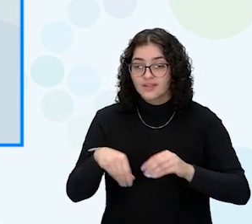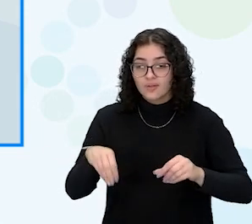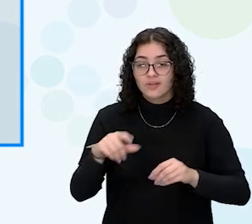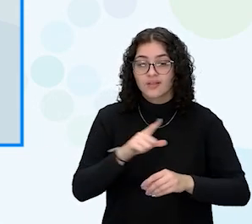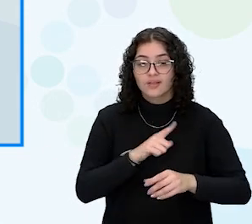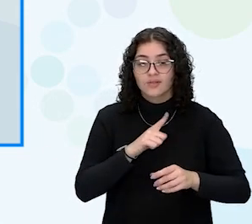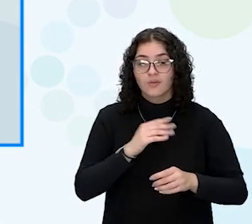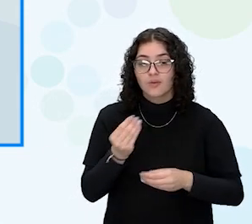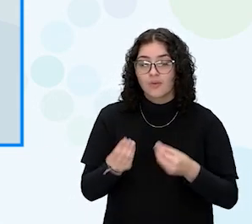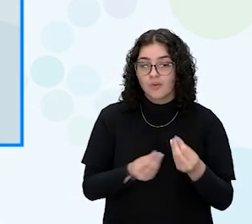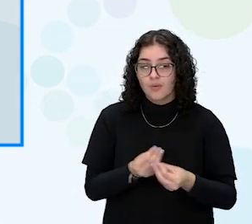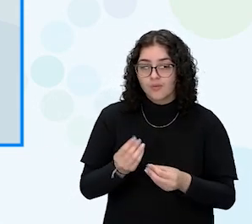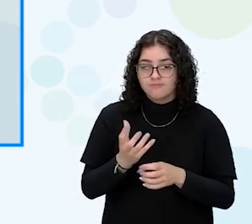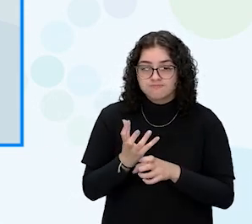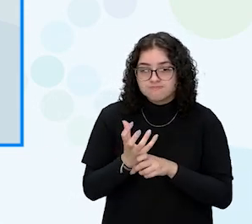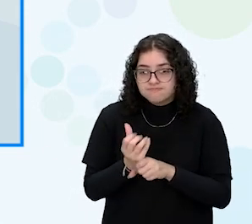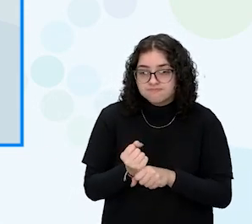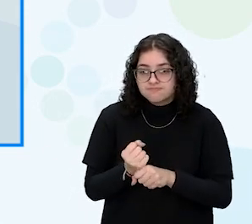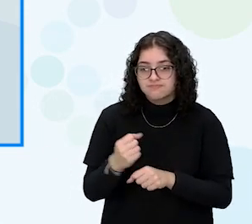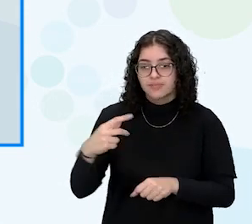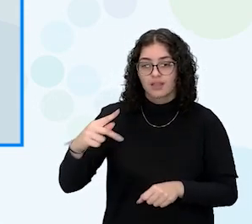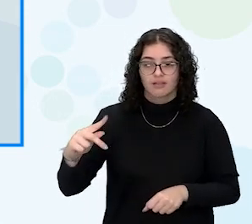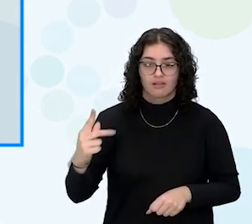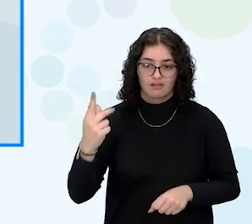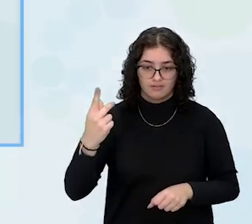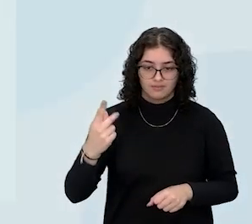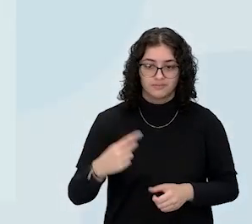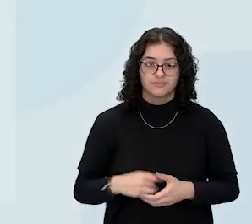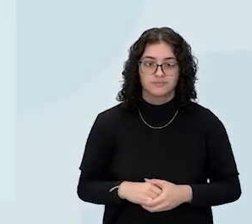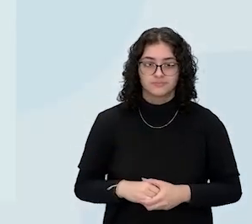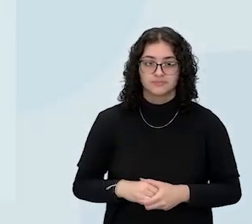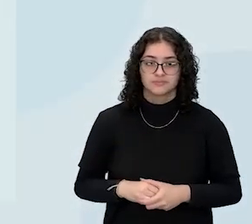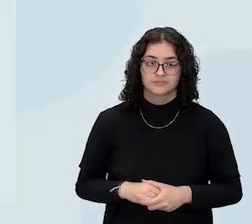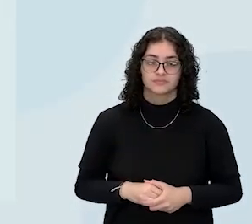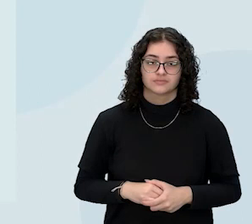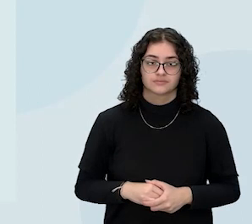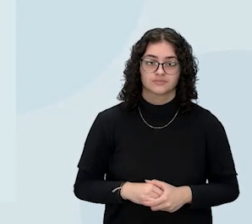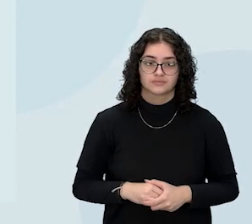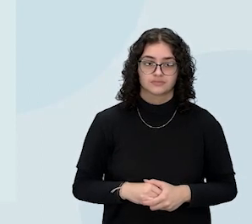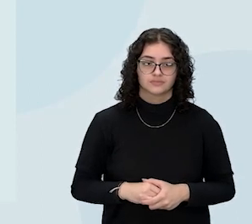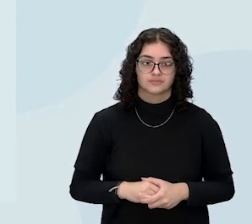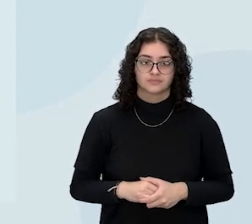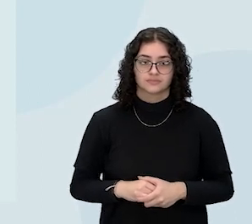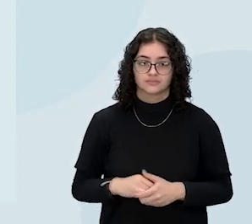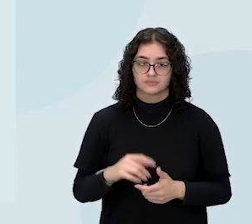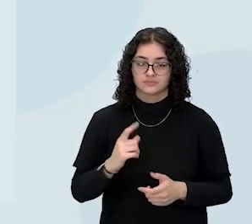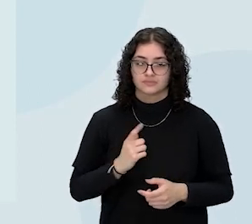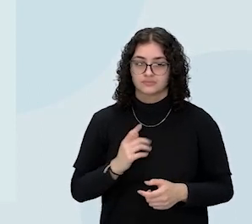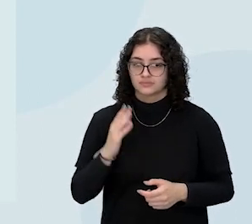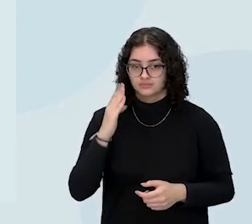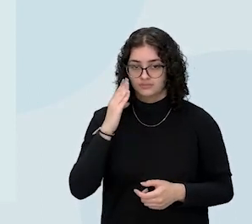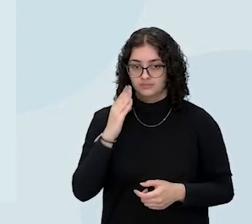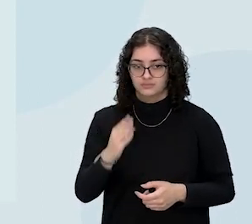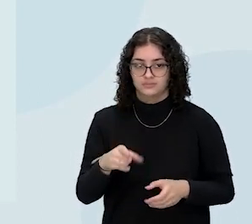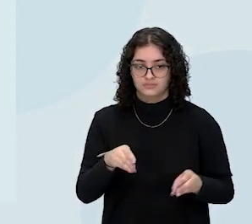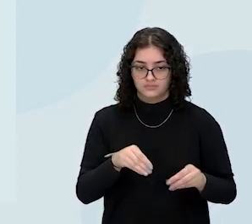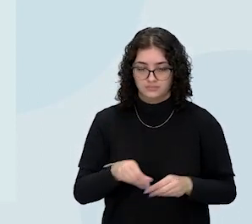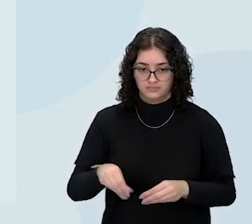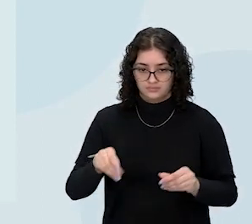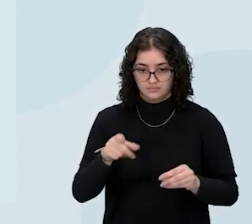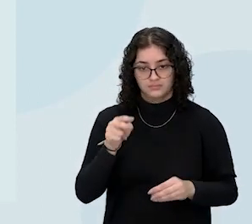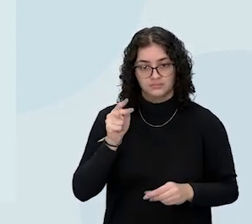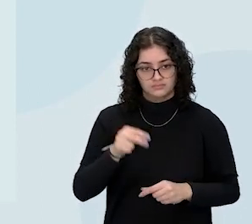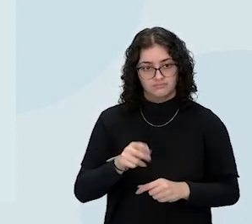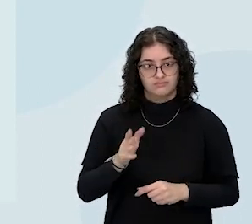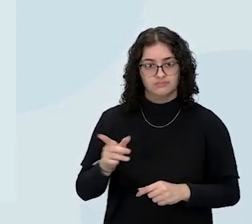gente pode fazer análise laboratorial. Então, a gente tem um medidor de pH que a gente coloca diretamente no solo, como vocês estão